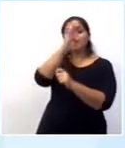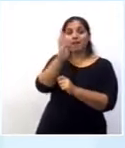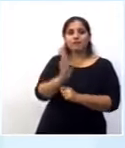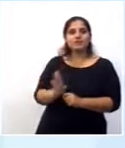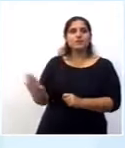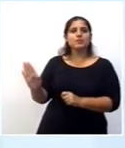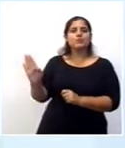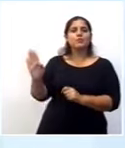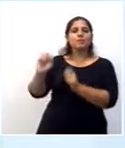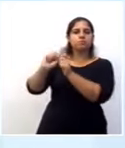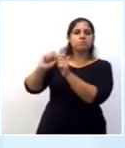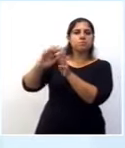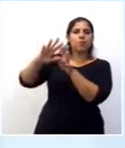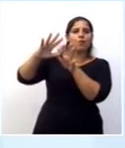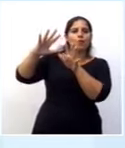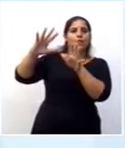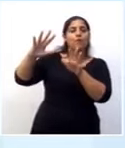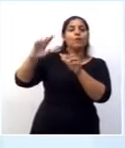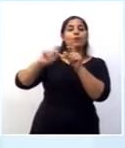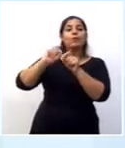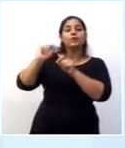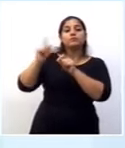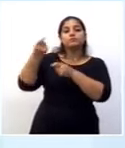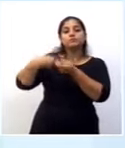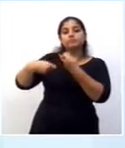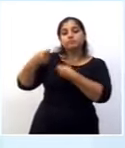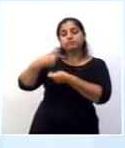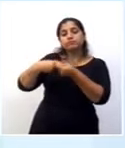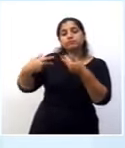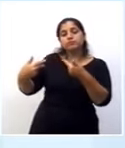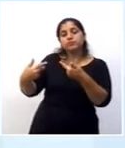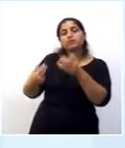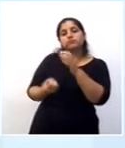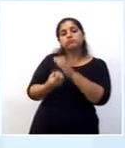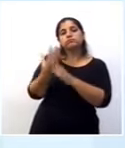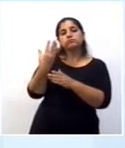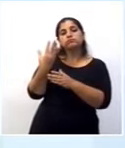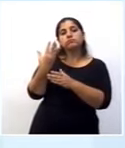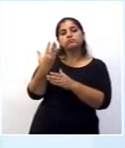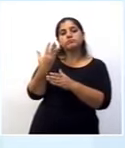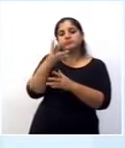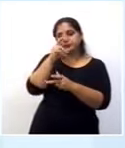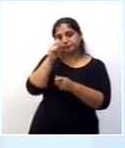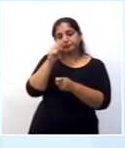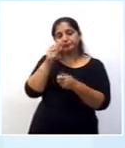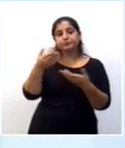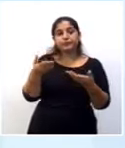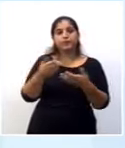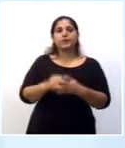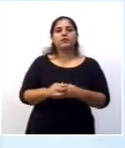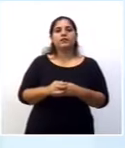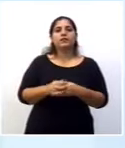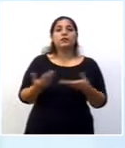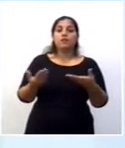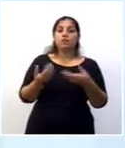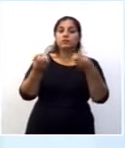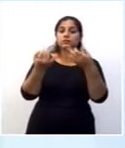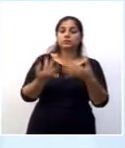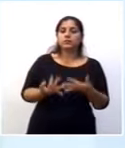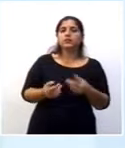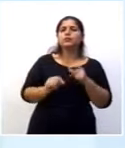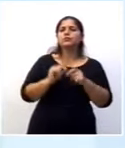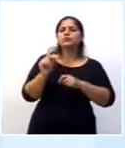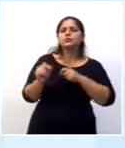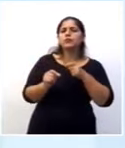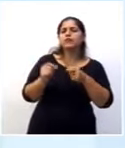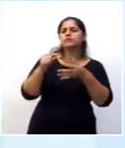né, a expansão geoeconômica, ela ocorreu de forma muito intensa. Então, nós vamos falar um pouquinho aí de